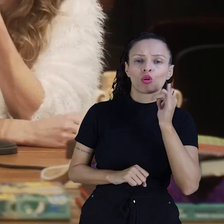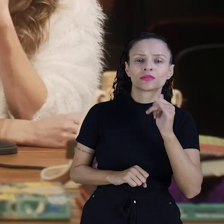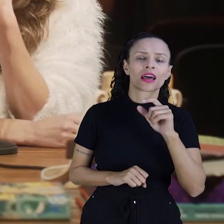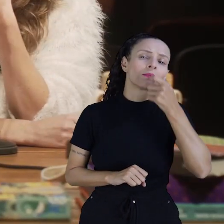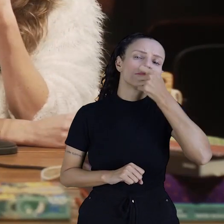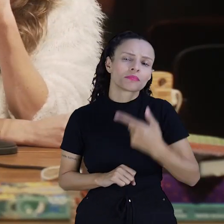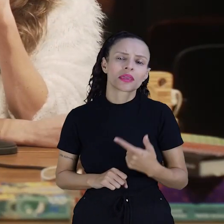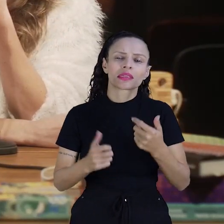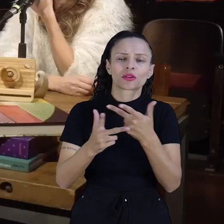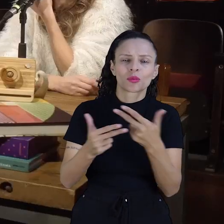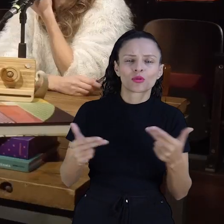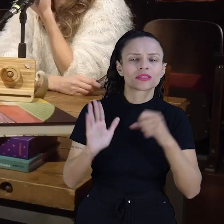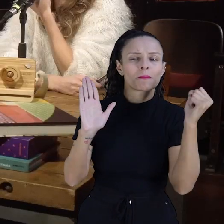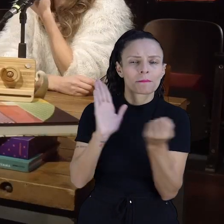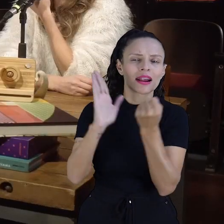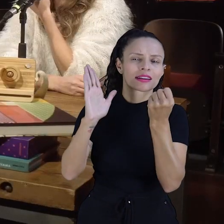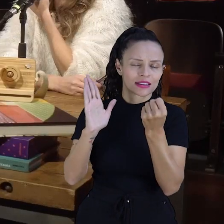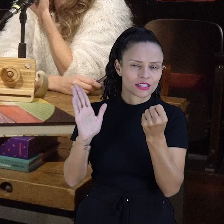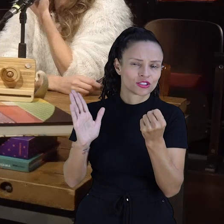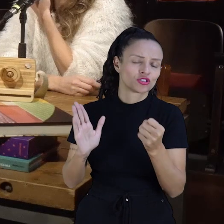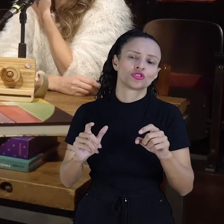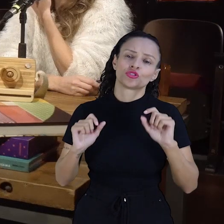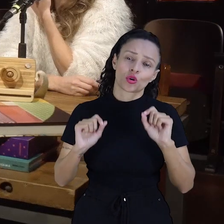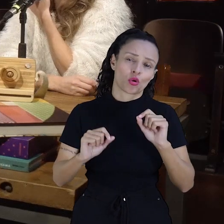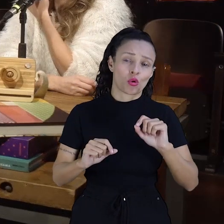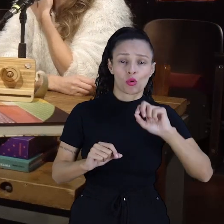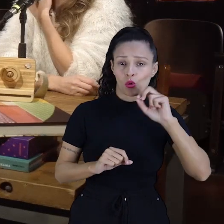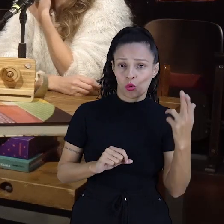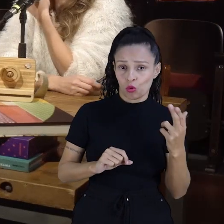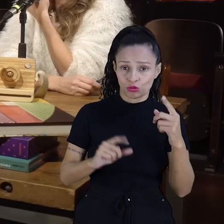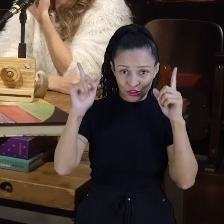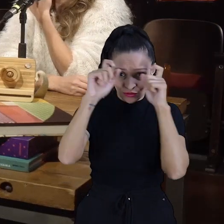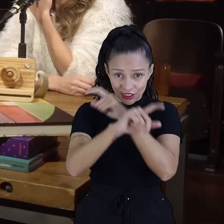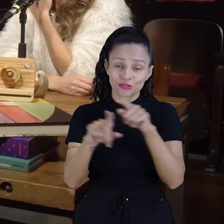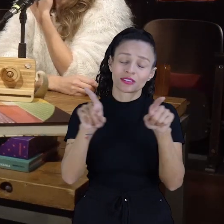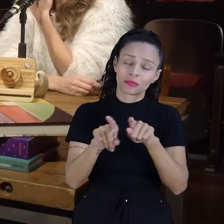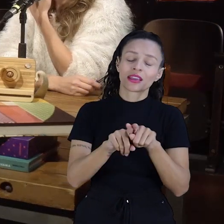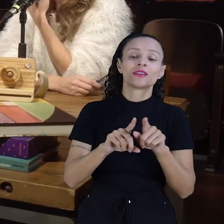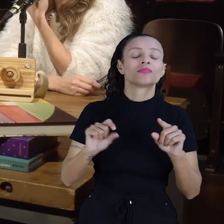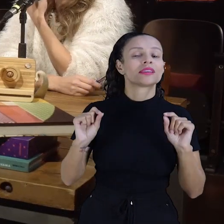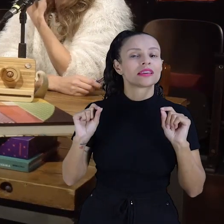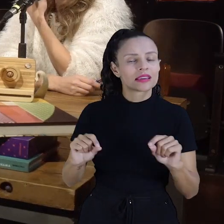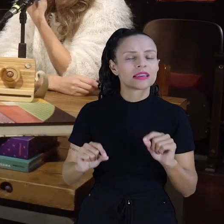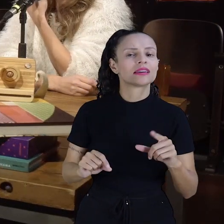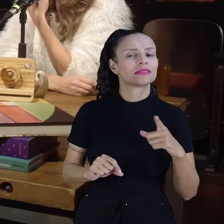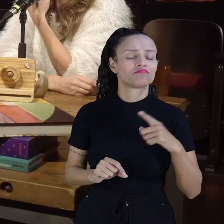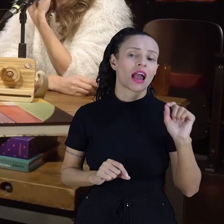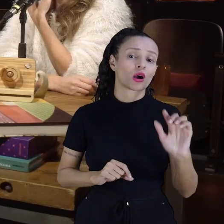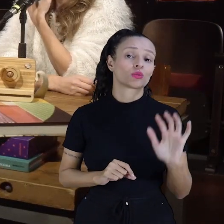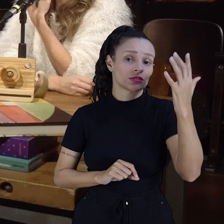alguma anedota, alguma coisa marcante ou engraçada, ou pode ser trágica também, porque a gente tem bastante, que